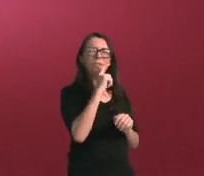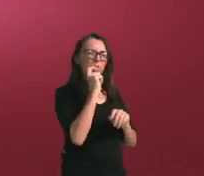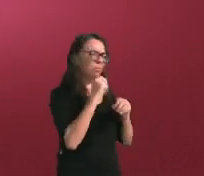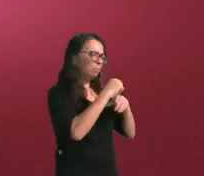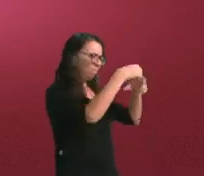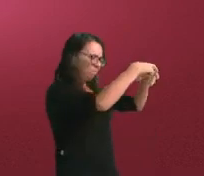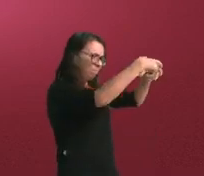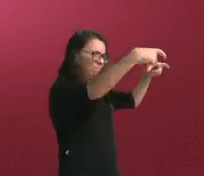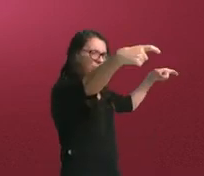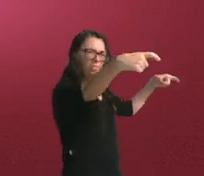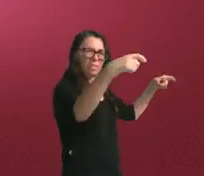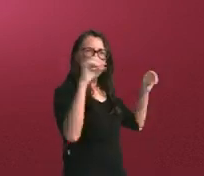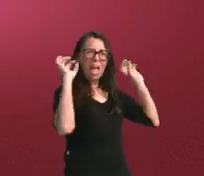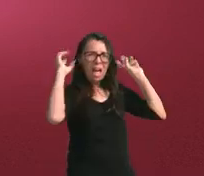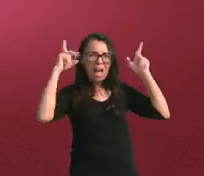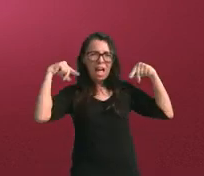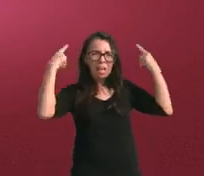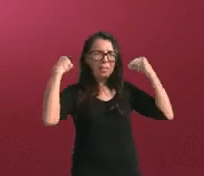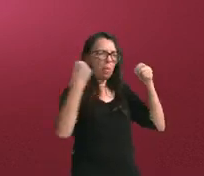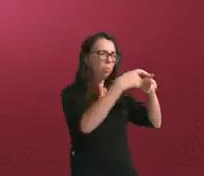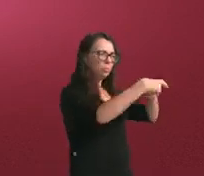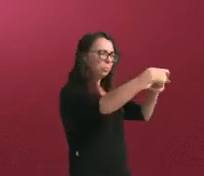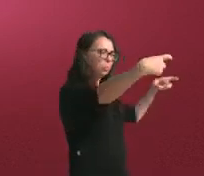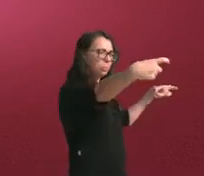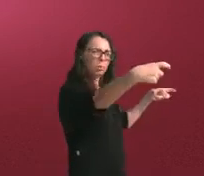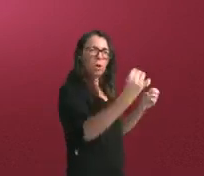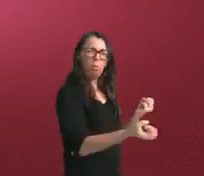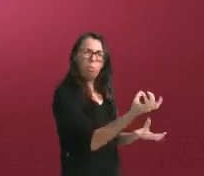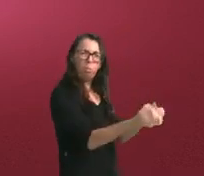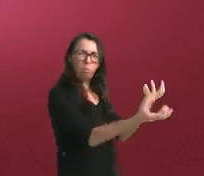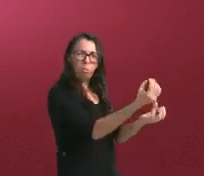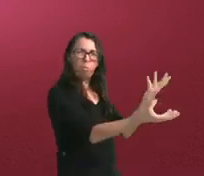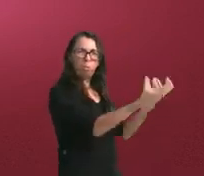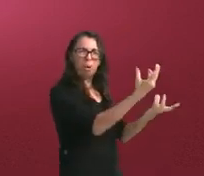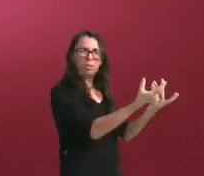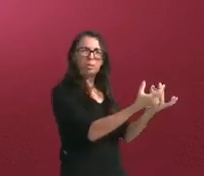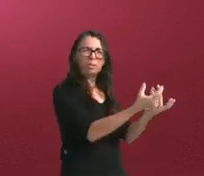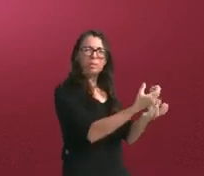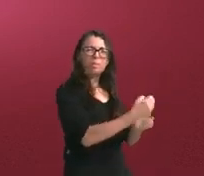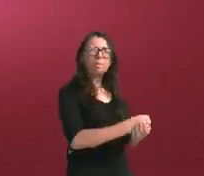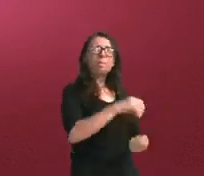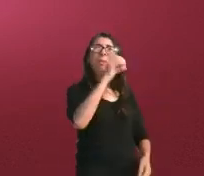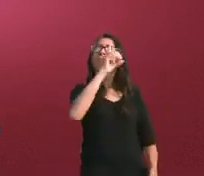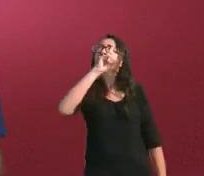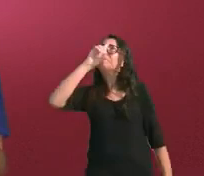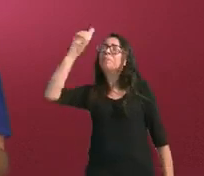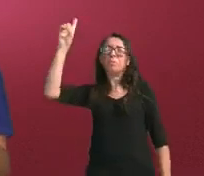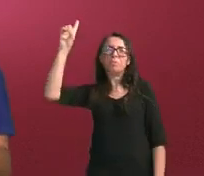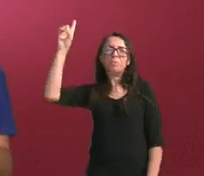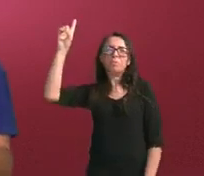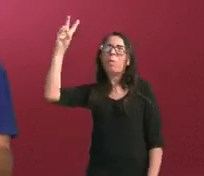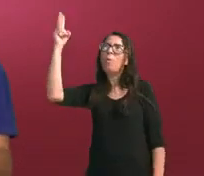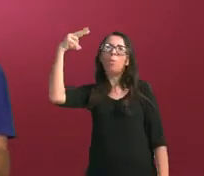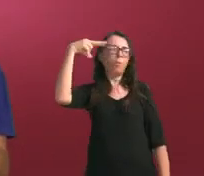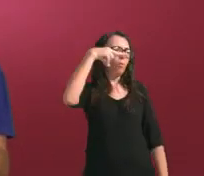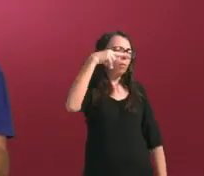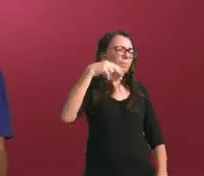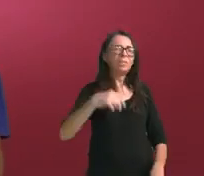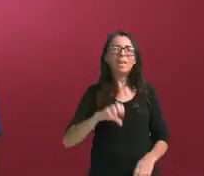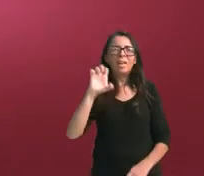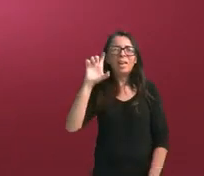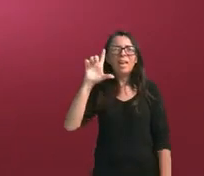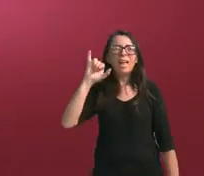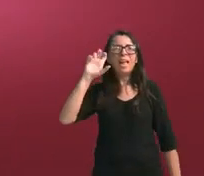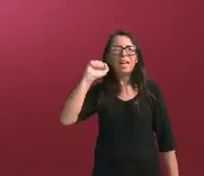própria, quando obedeceram e quando Deus realizou sua obra através deles. Moisés